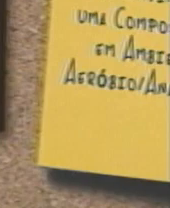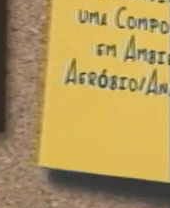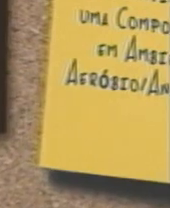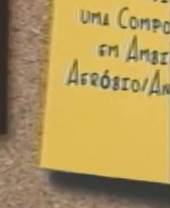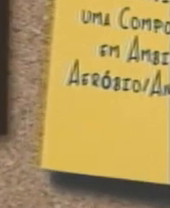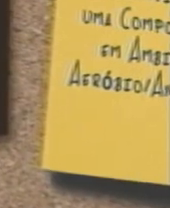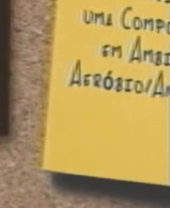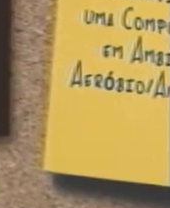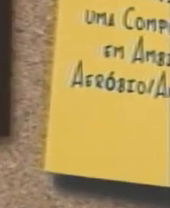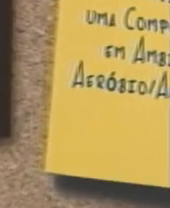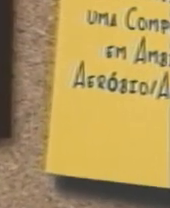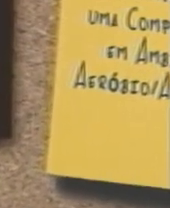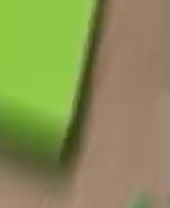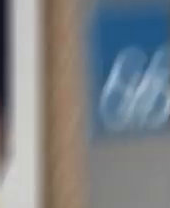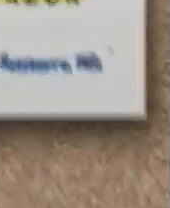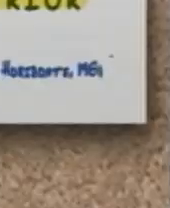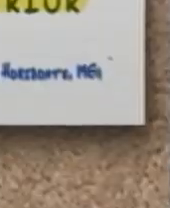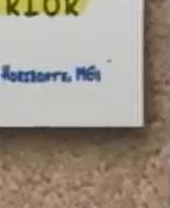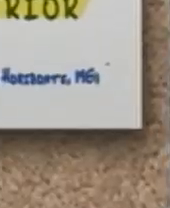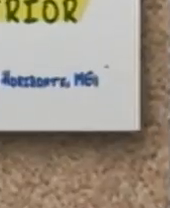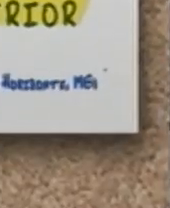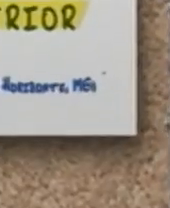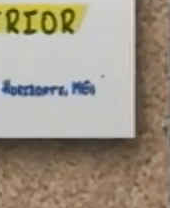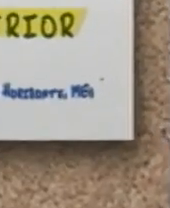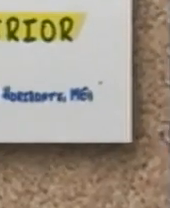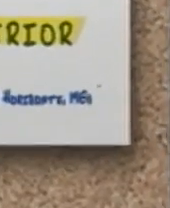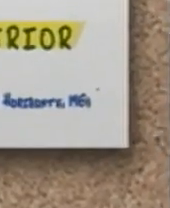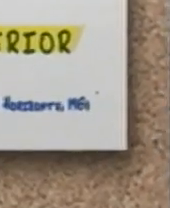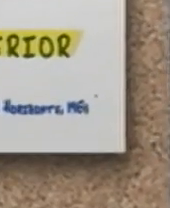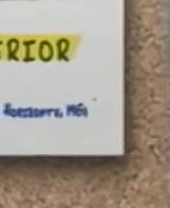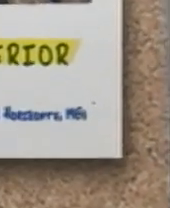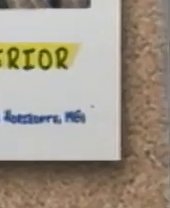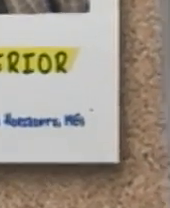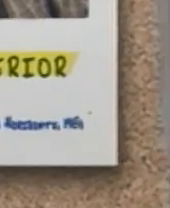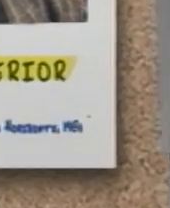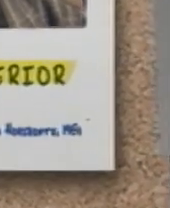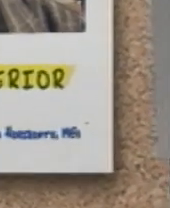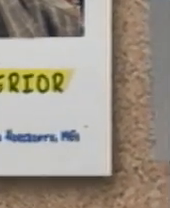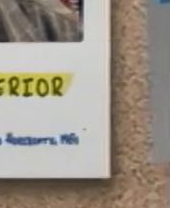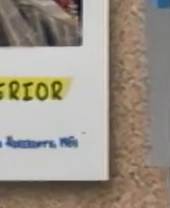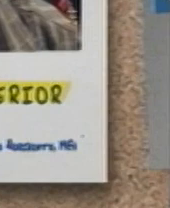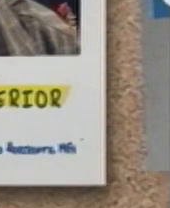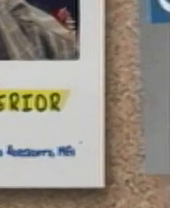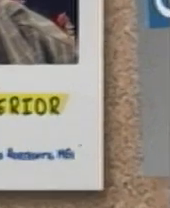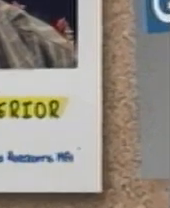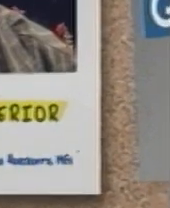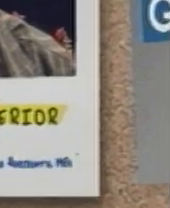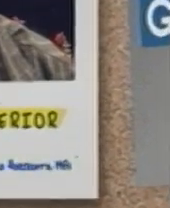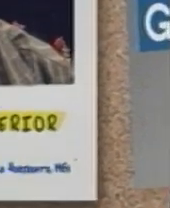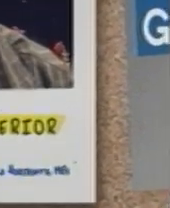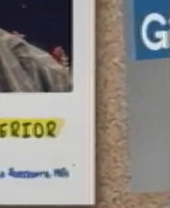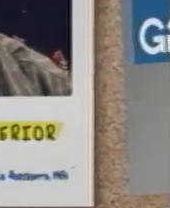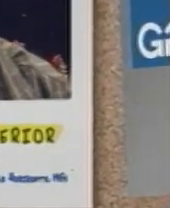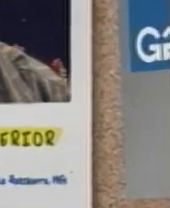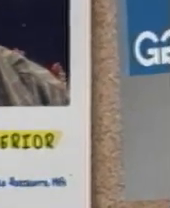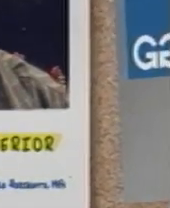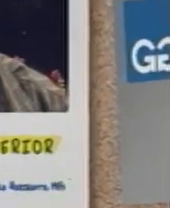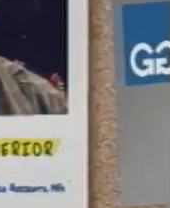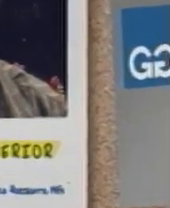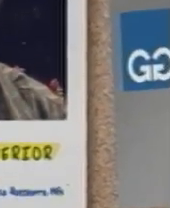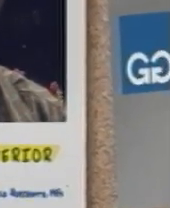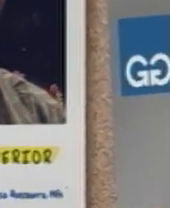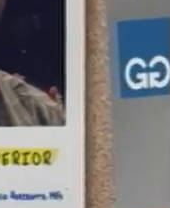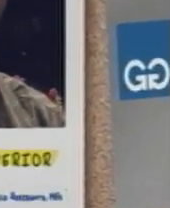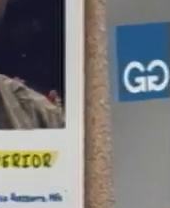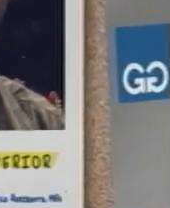O primeiro lugar na categoria Ensino Superior foi para Caiodê Leonardo Biaghi, pela pesquisa